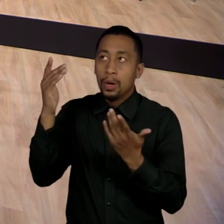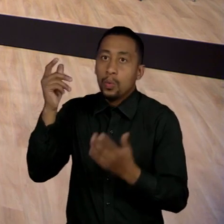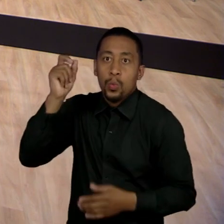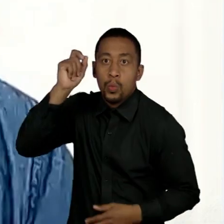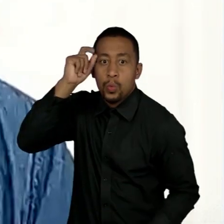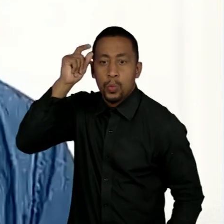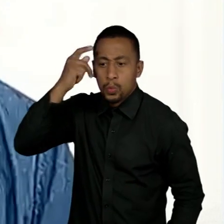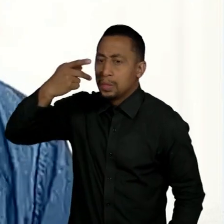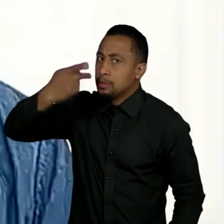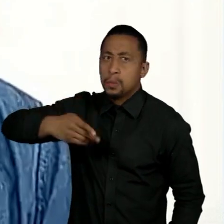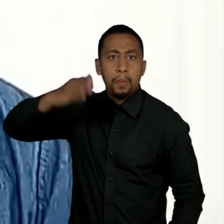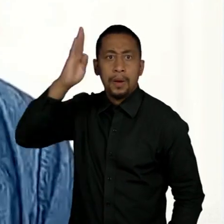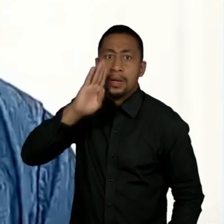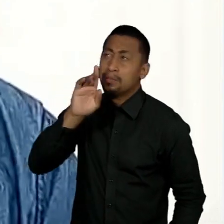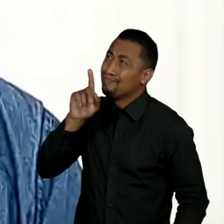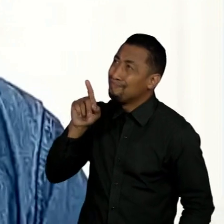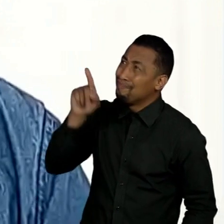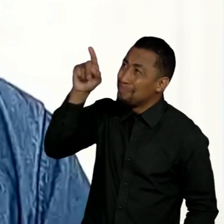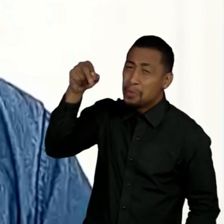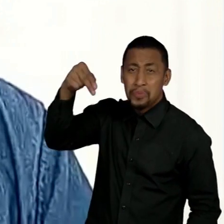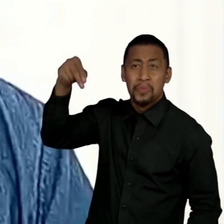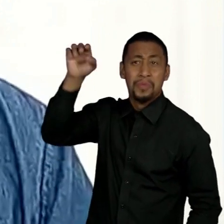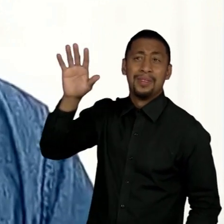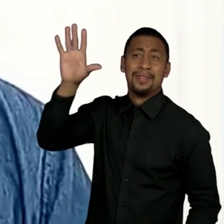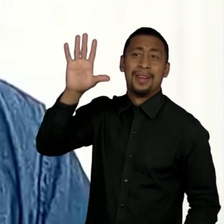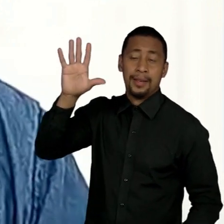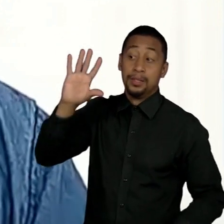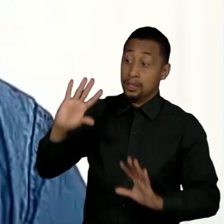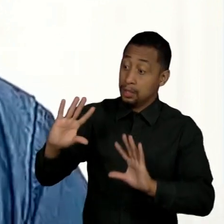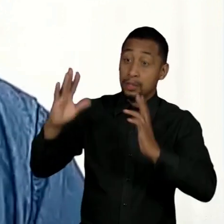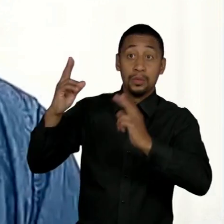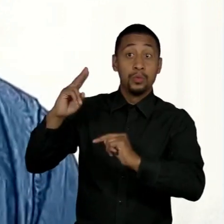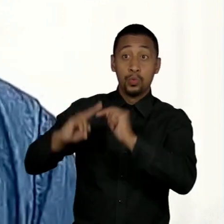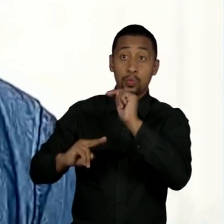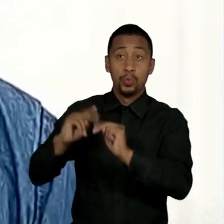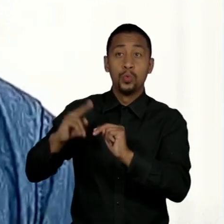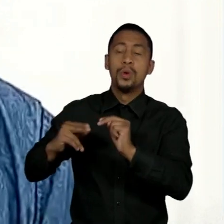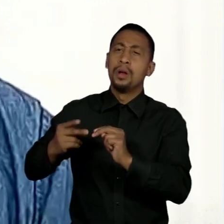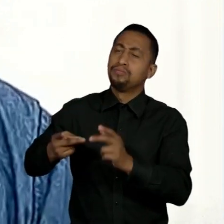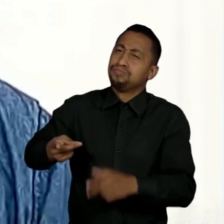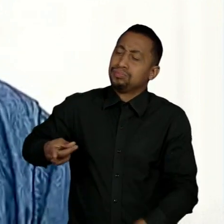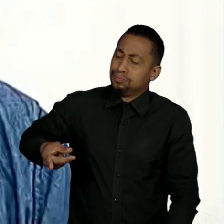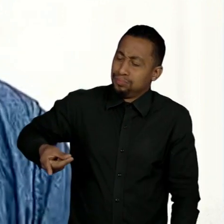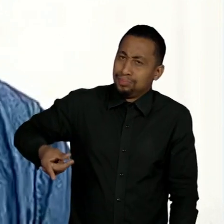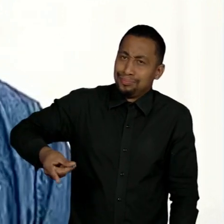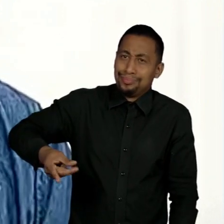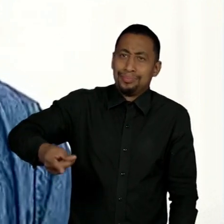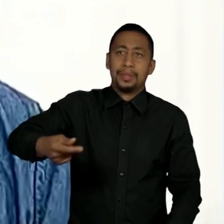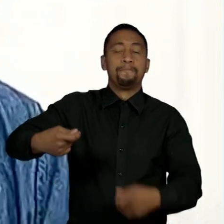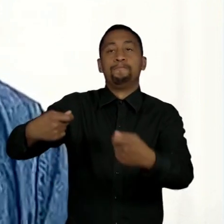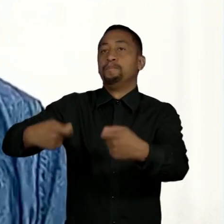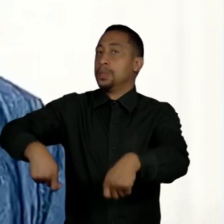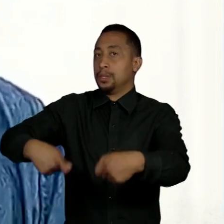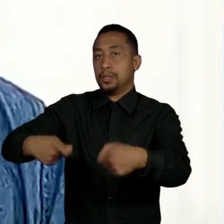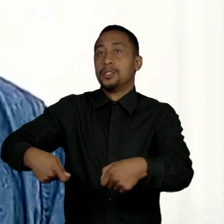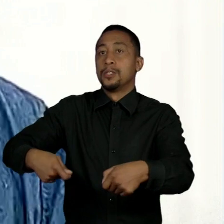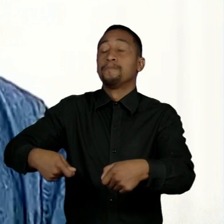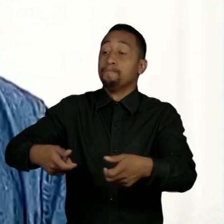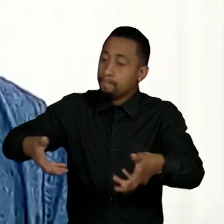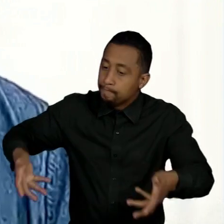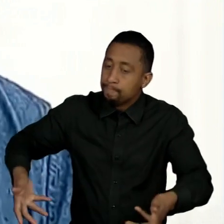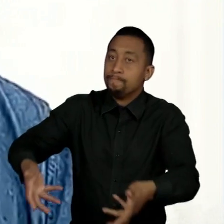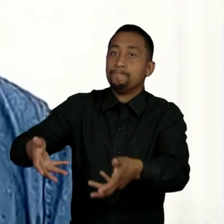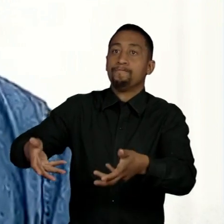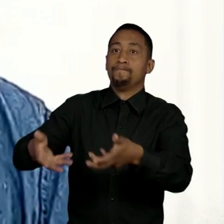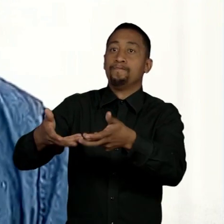manifestação cultural da região. Então, o São João ele não pode morrer, ele precisa ser estimulado, ele precisa ser uma